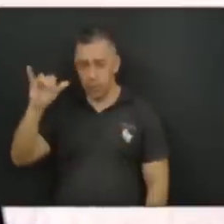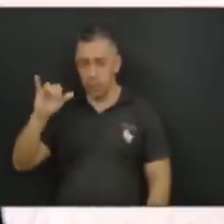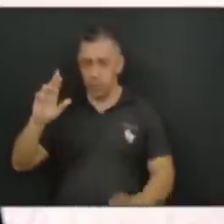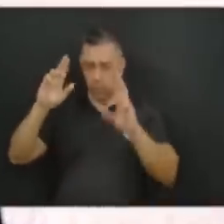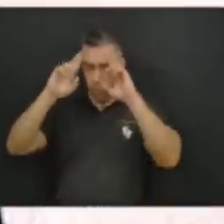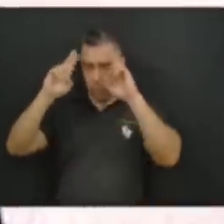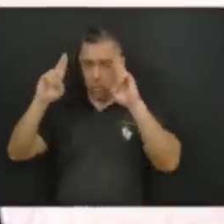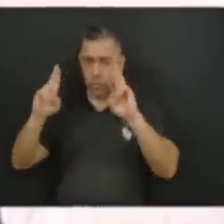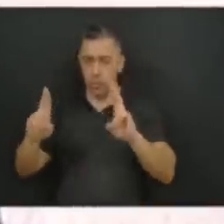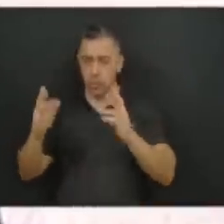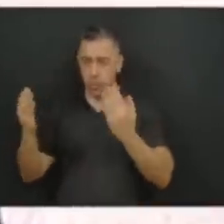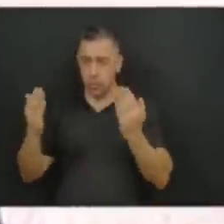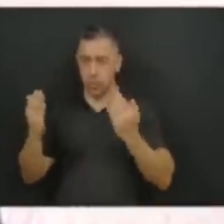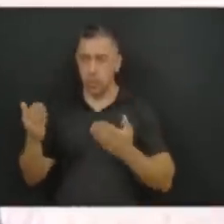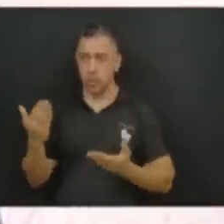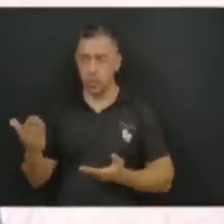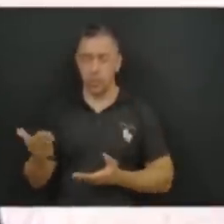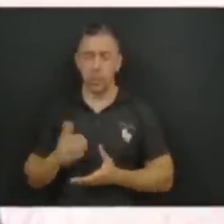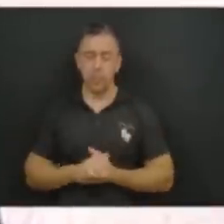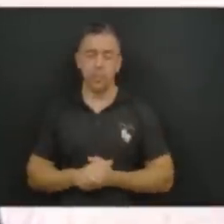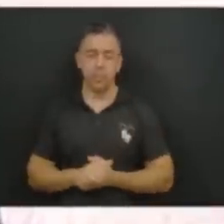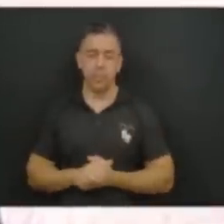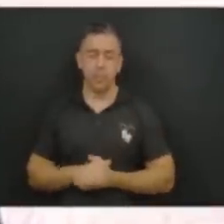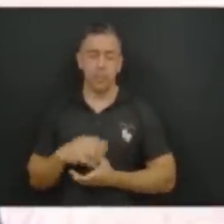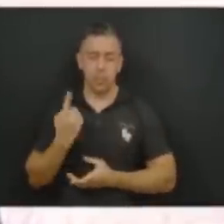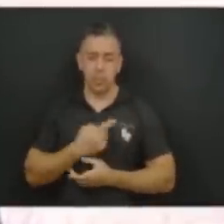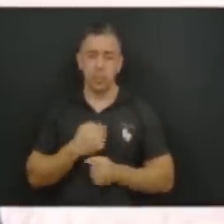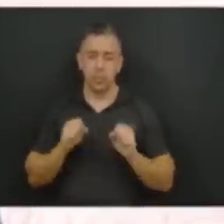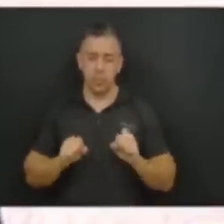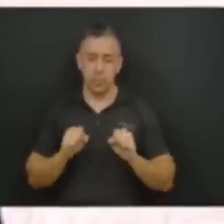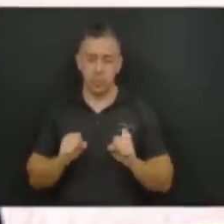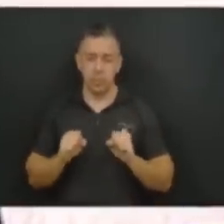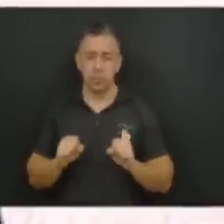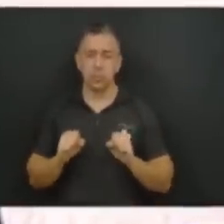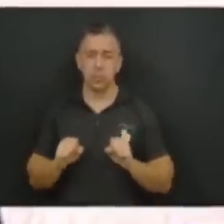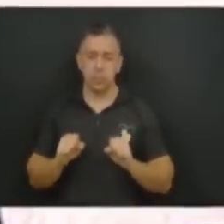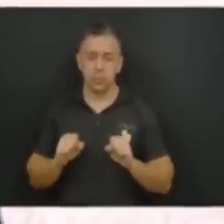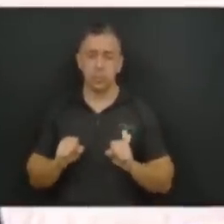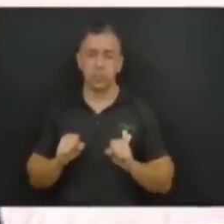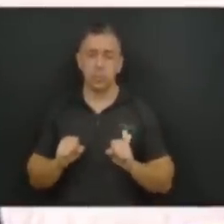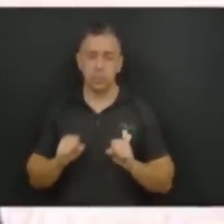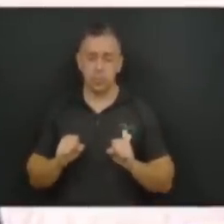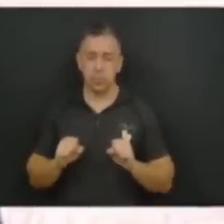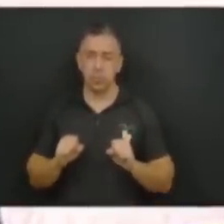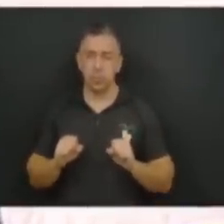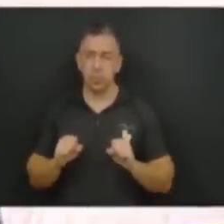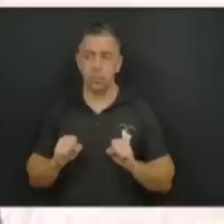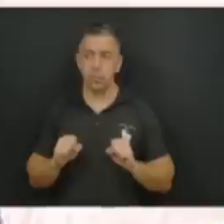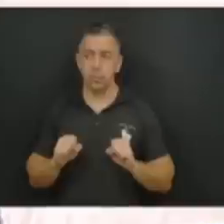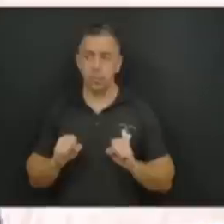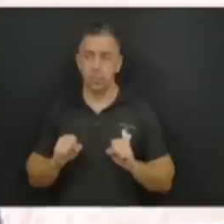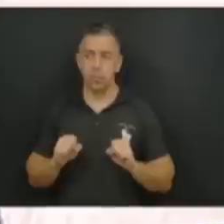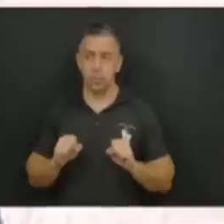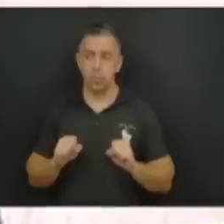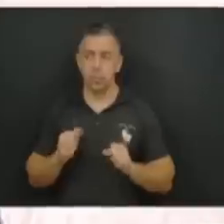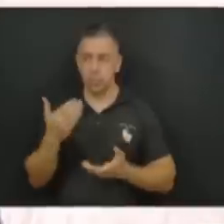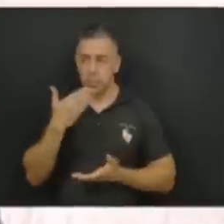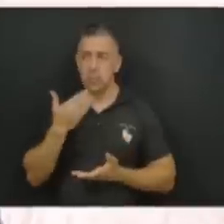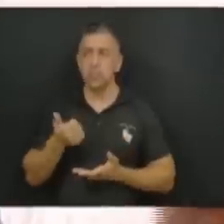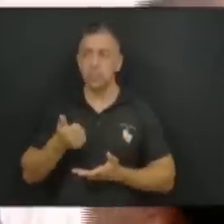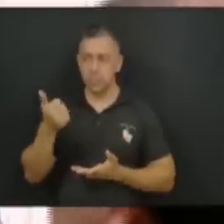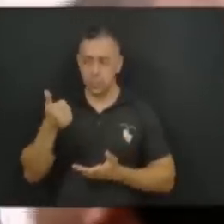falo com todo o respeito a vossa excelência e a gente poderia sim ter a a